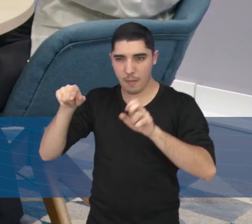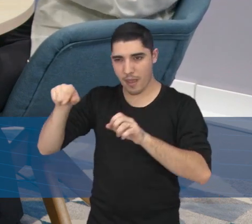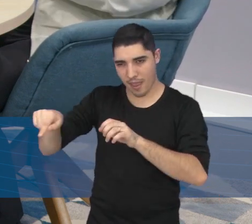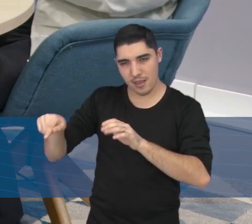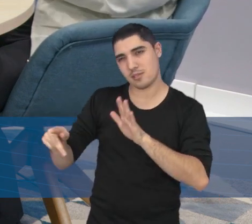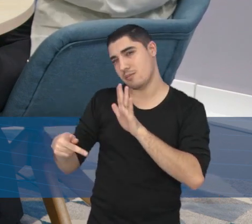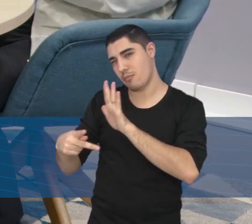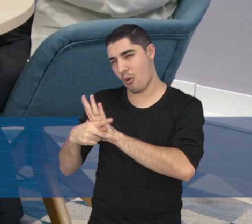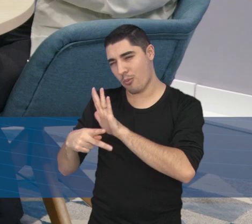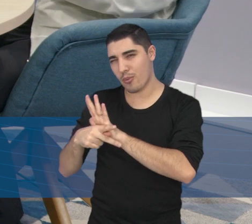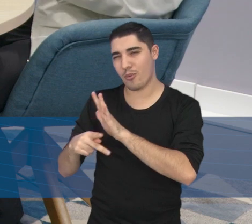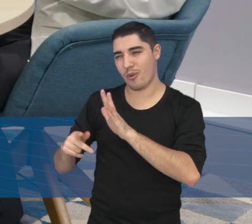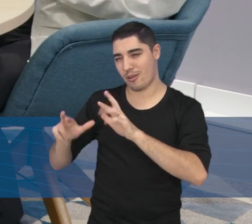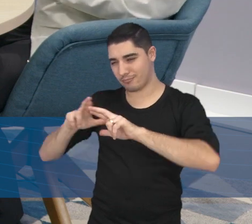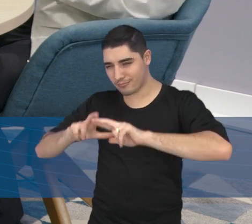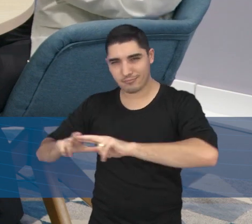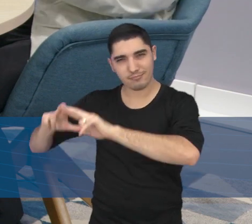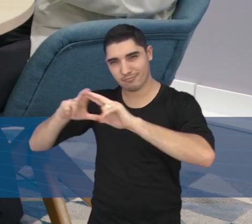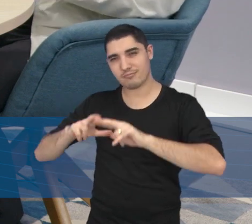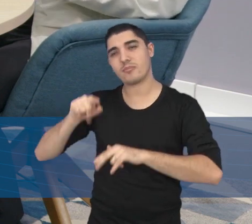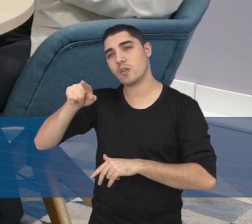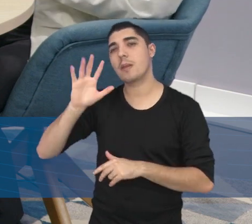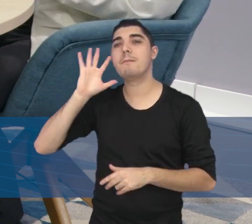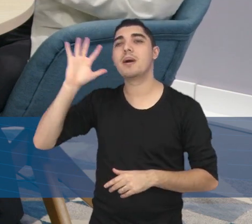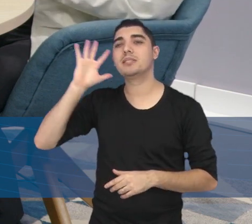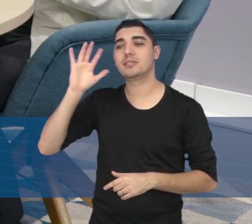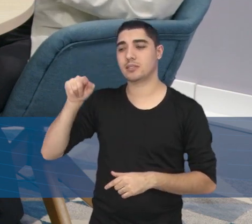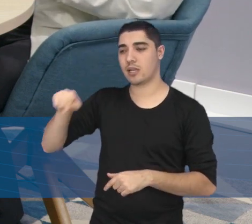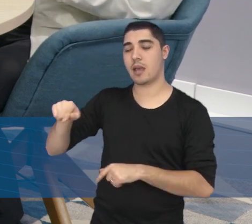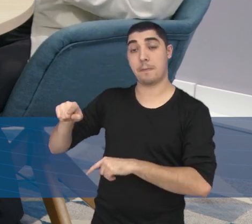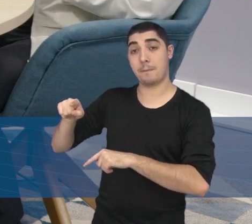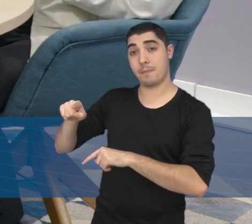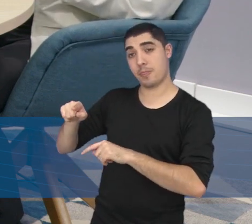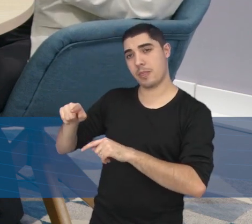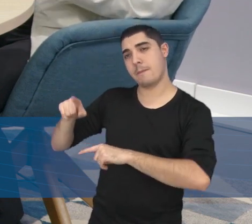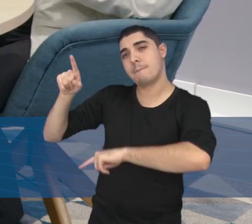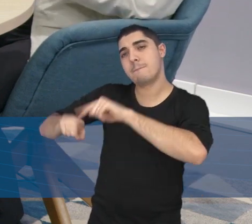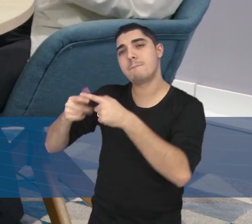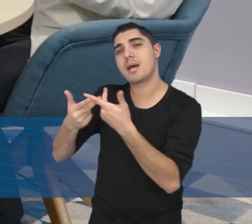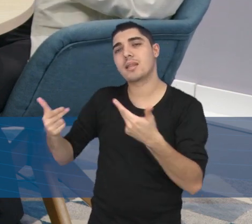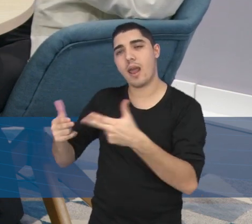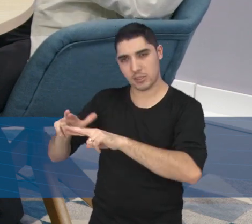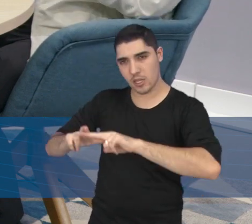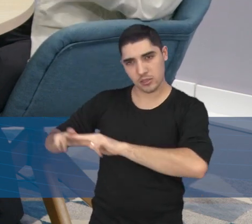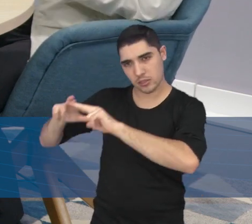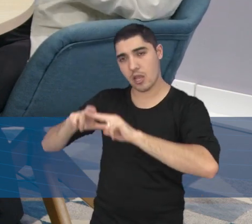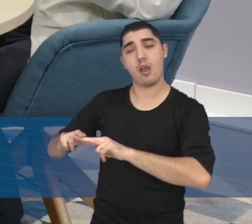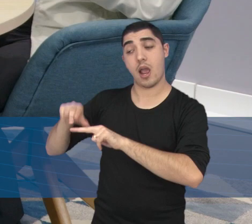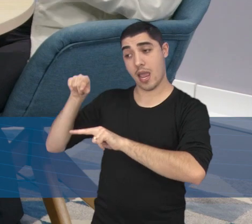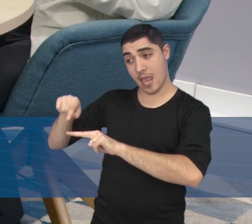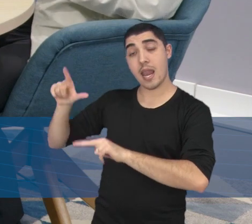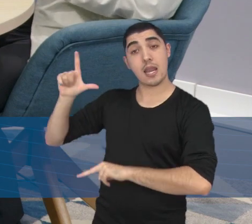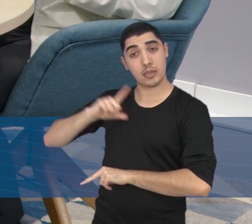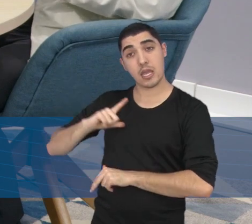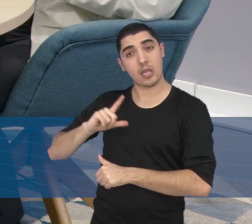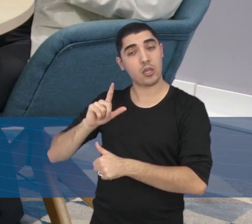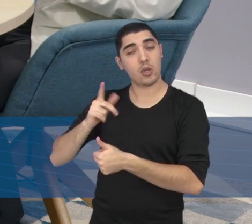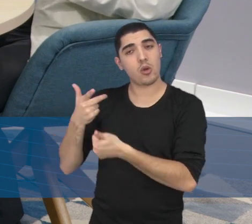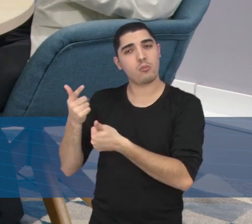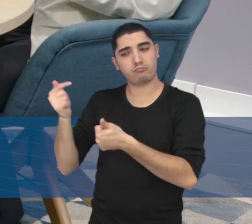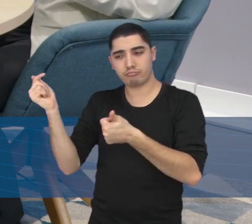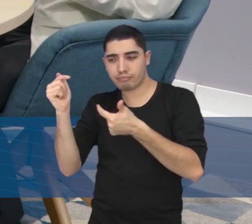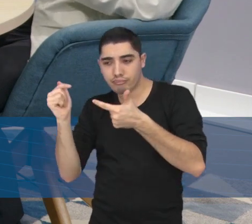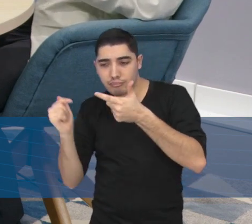de produtos eletroeletrônicos, você pegar a parte de produtos recicláveis mesmo, como um todo, tem alguns pontos muito